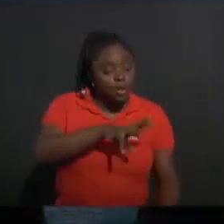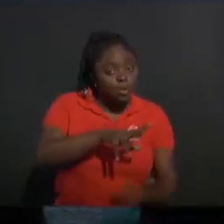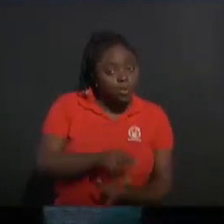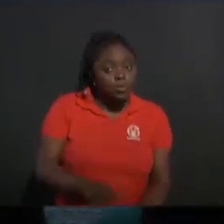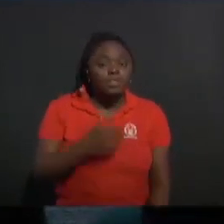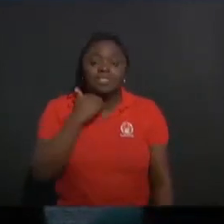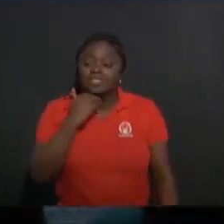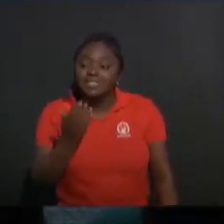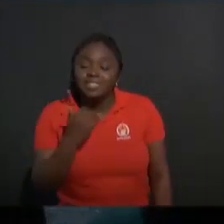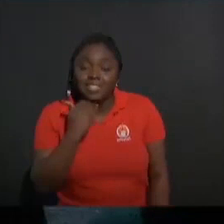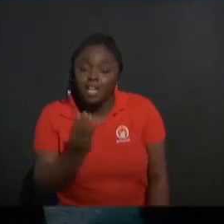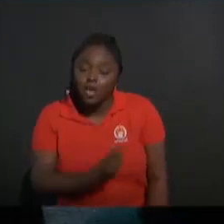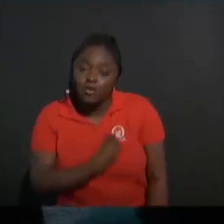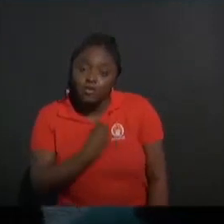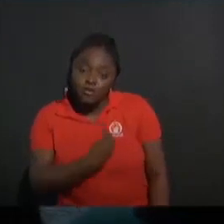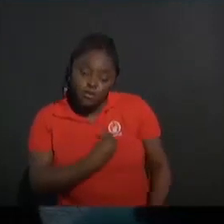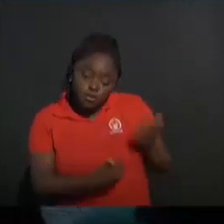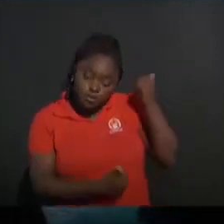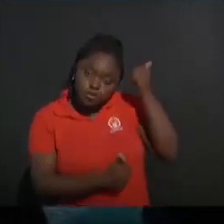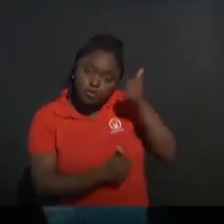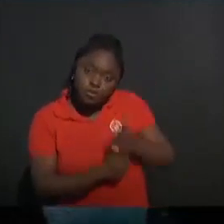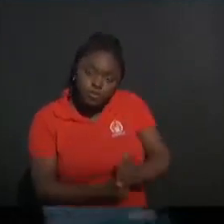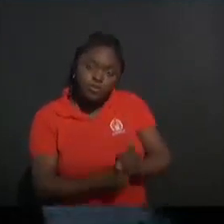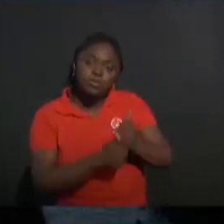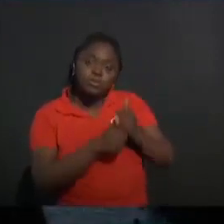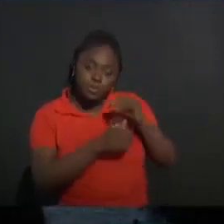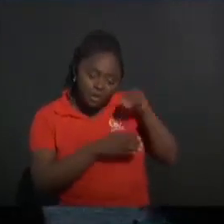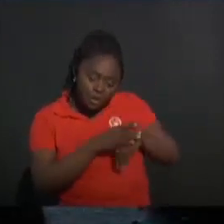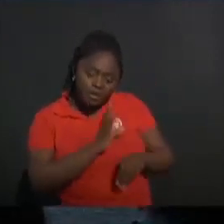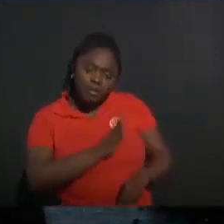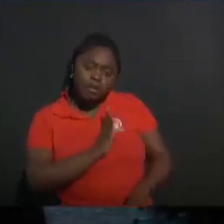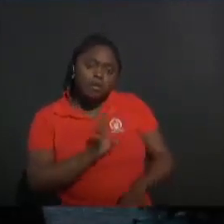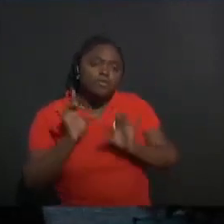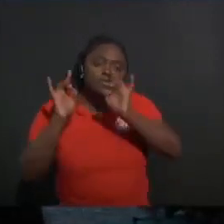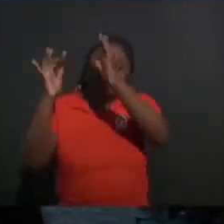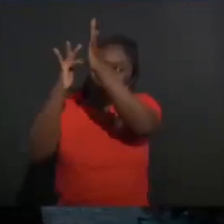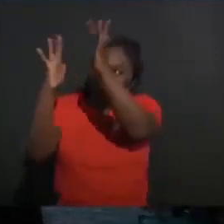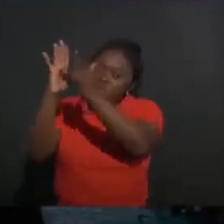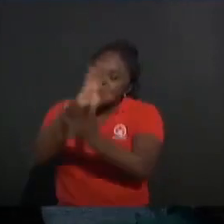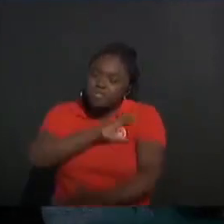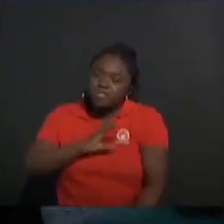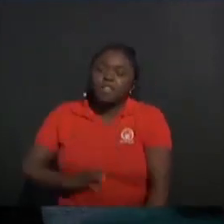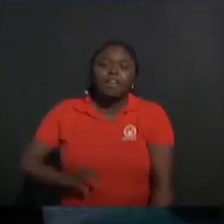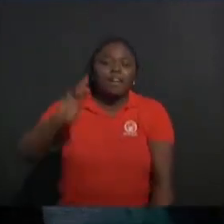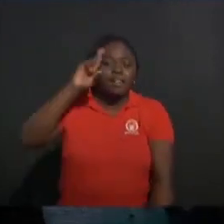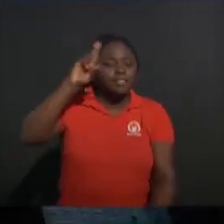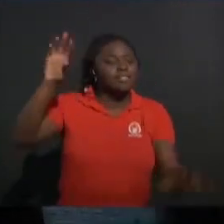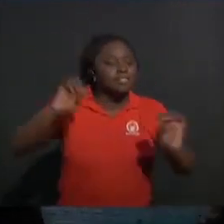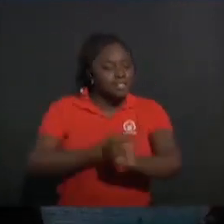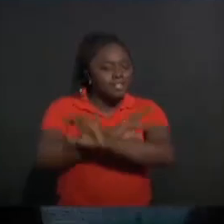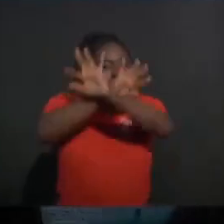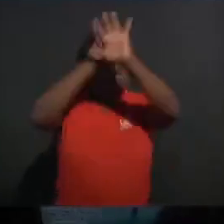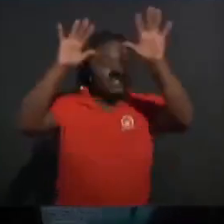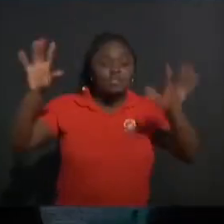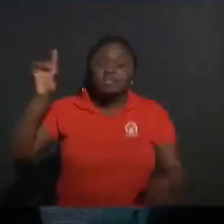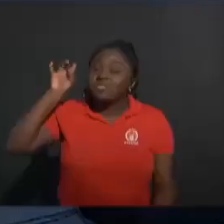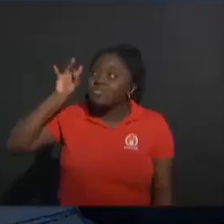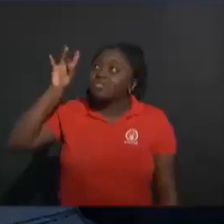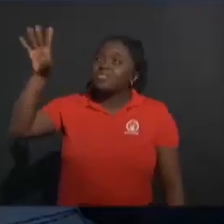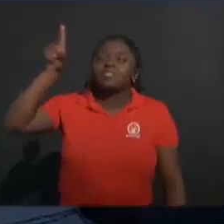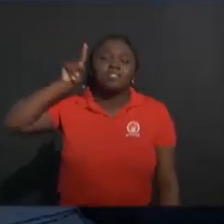que pode preencher seu coração, a não ser Jesus Cristo, o Senhor da glória. Só Ele.